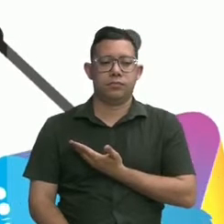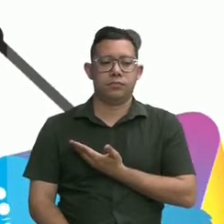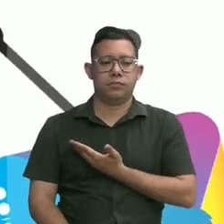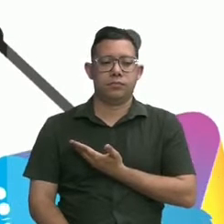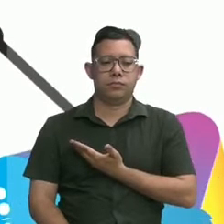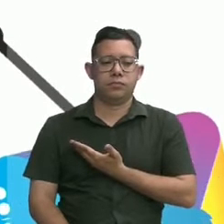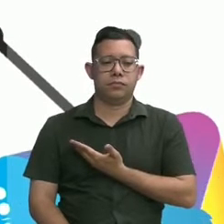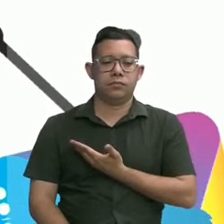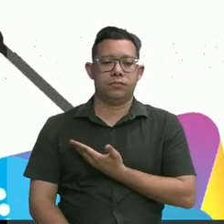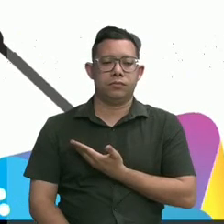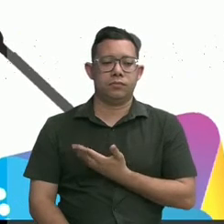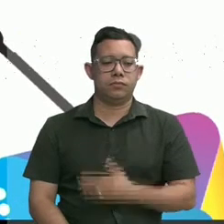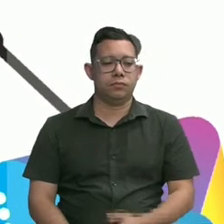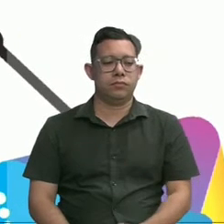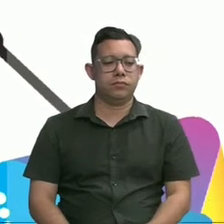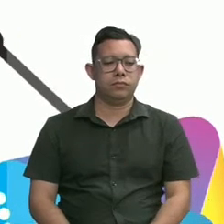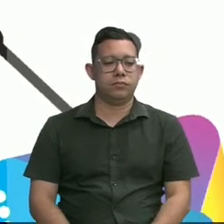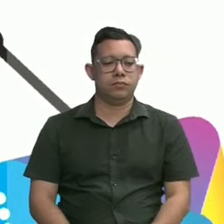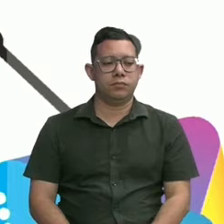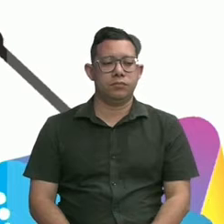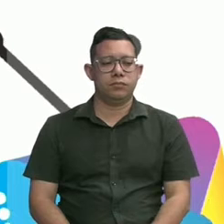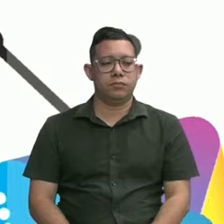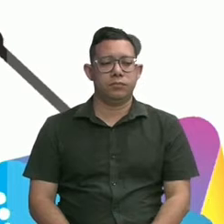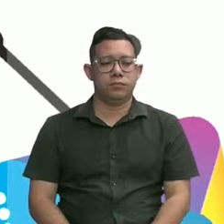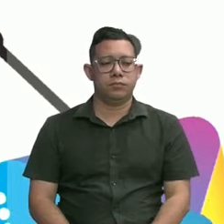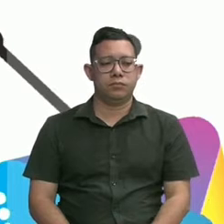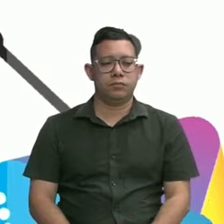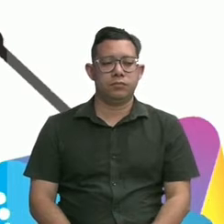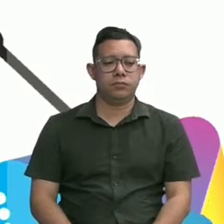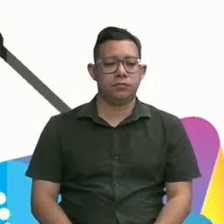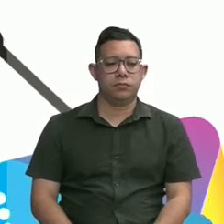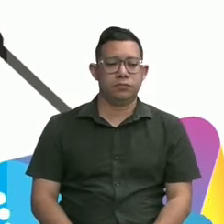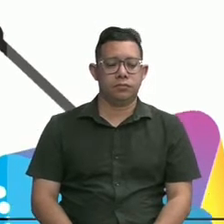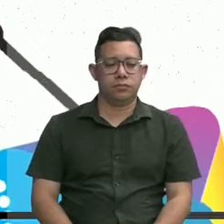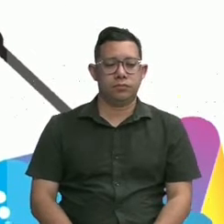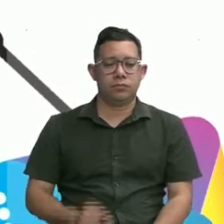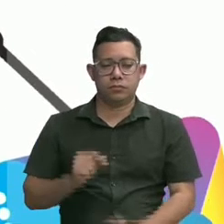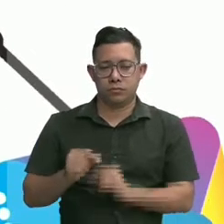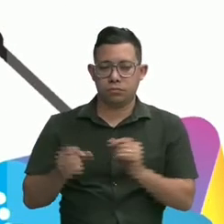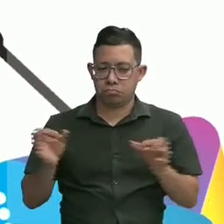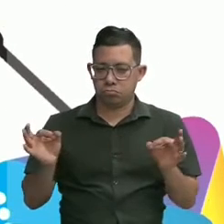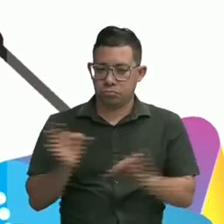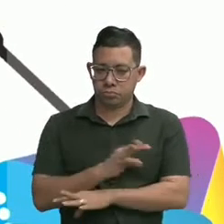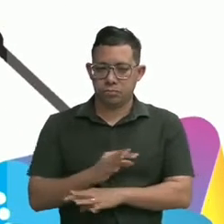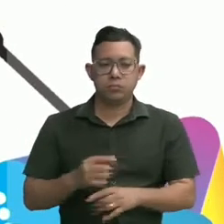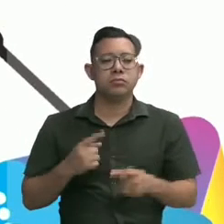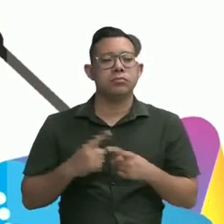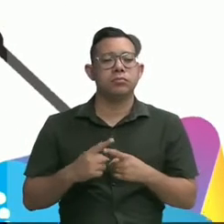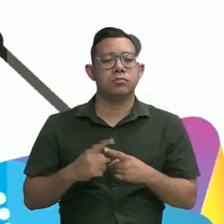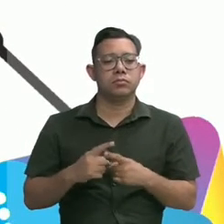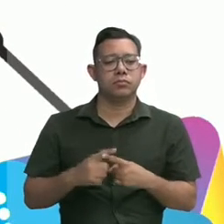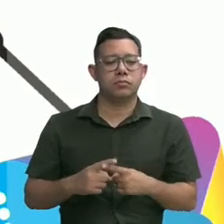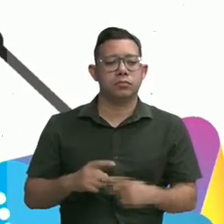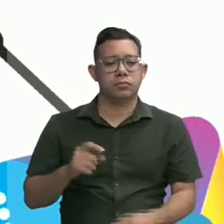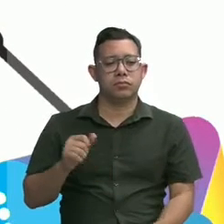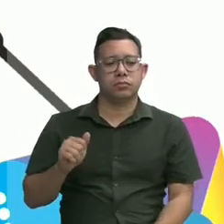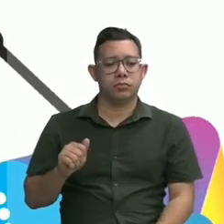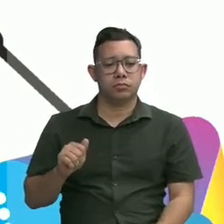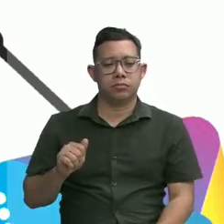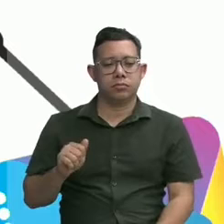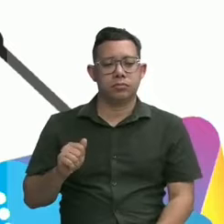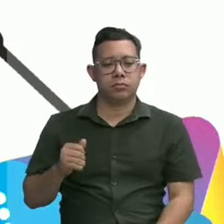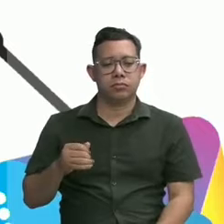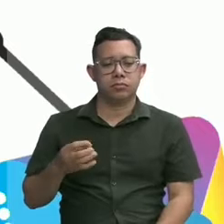5x mais 14 igual a zero então aqui reparem que ele é completa porque porque o avalie se